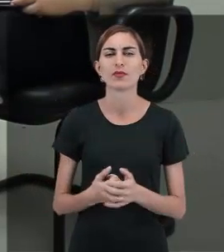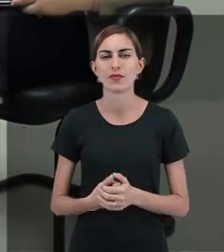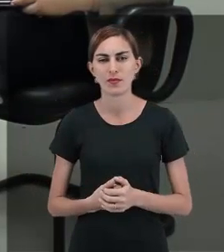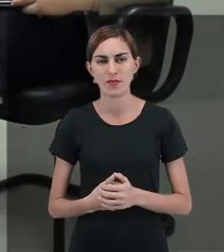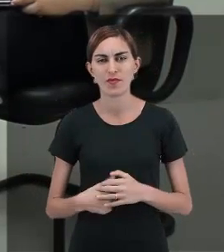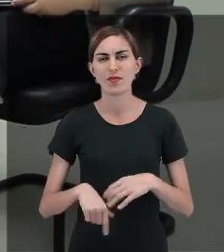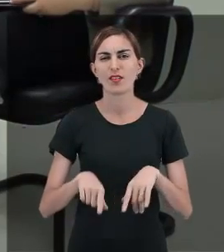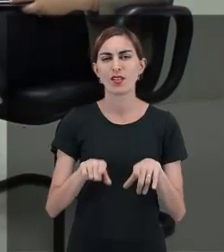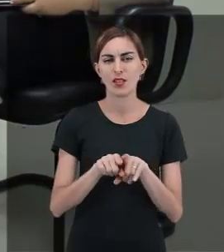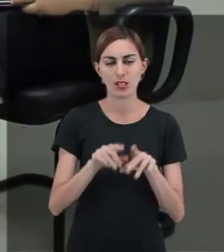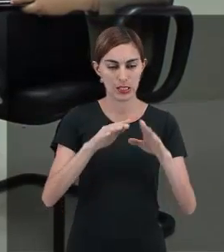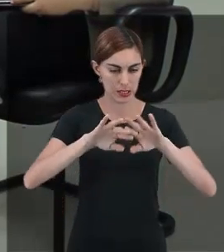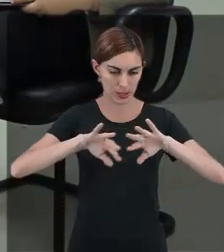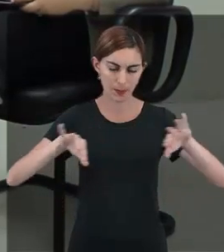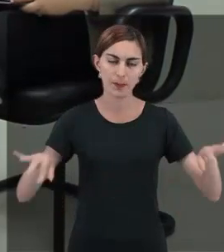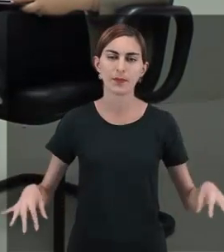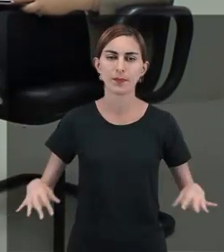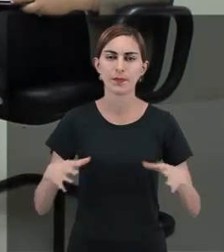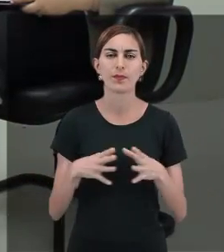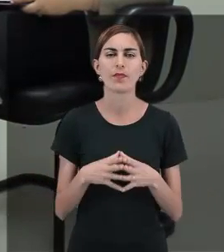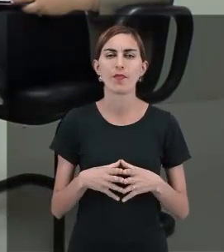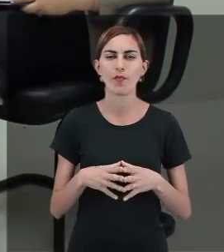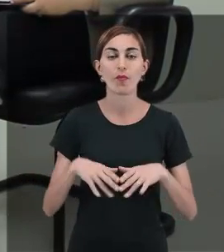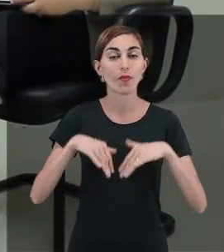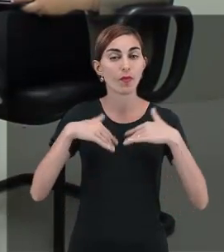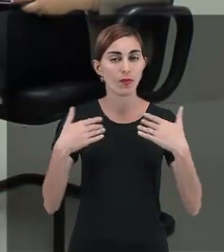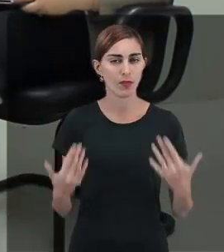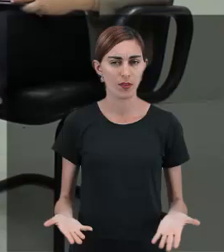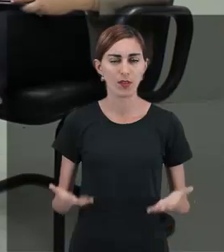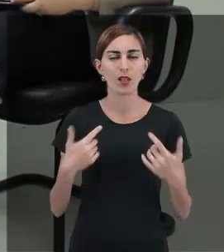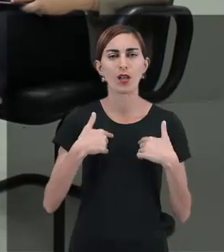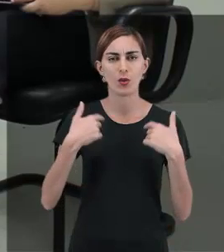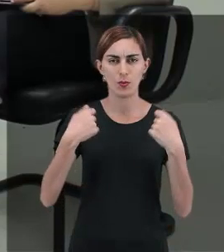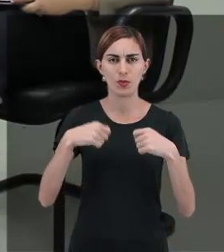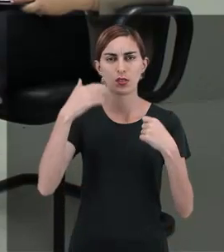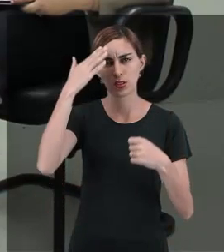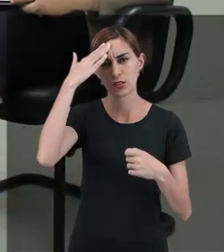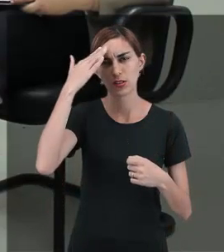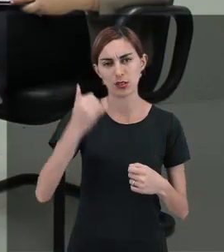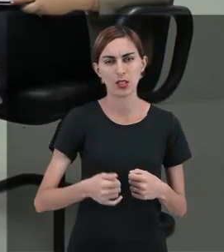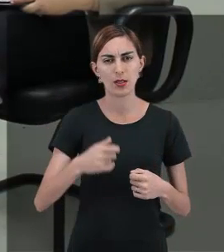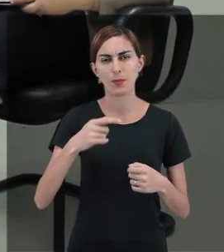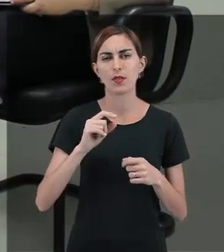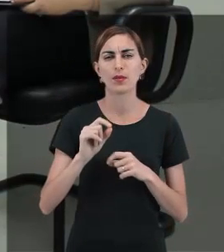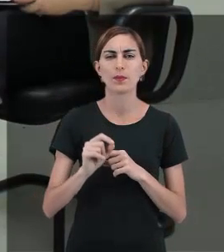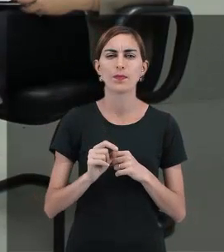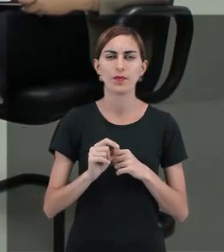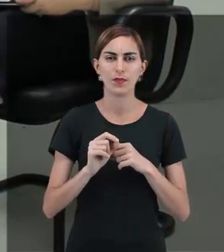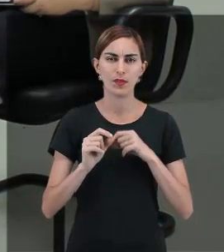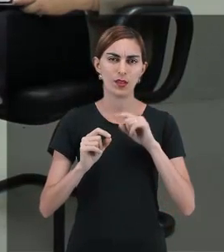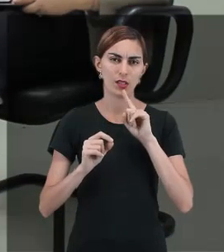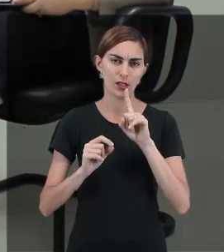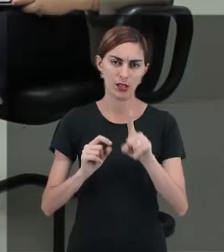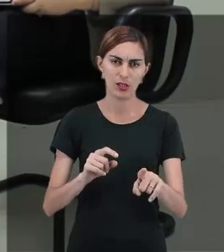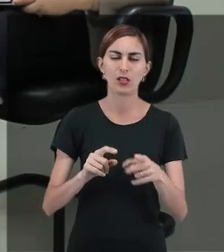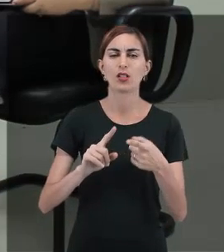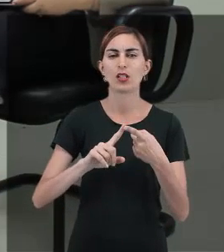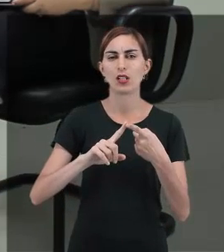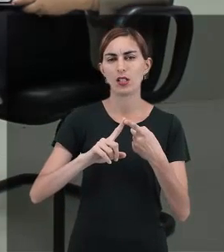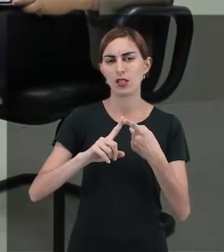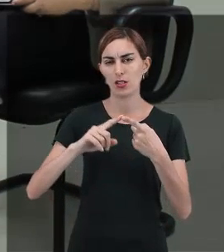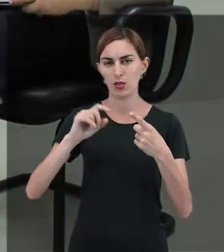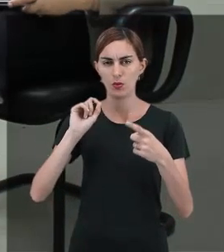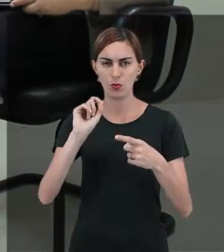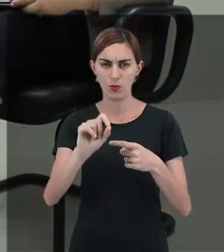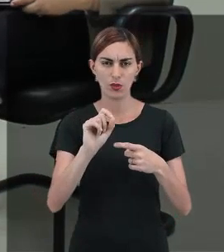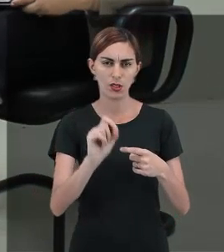linguagem, a separação das coisas. Exatamente, isso aí. Então, eu preciso, sabendo qual é o meu público, voltando à questão da segmentação, sabendo qual é o